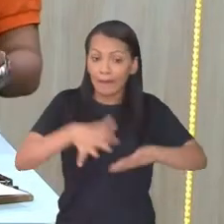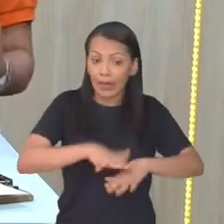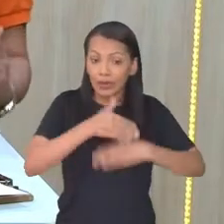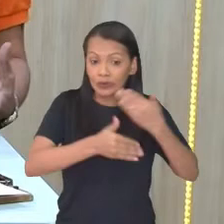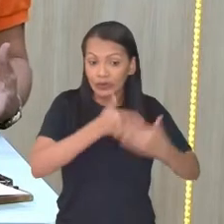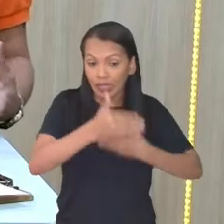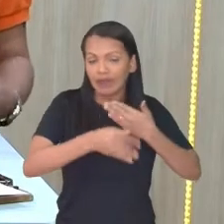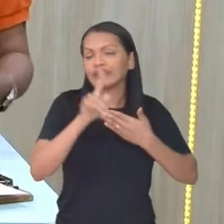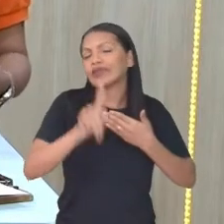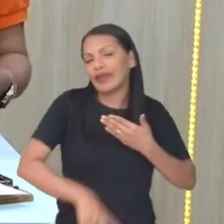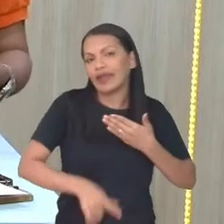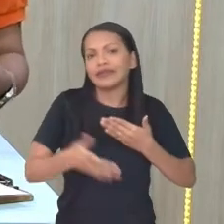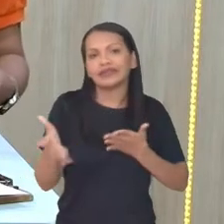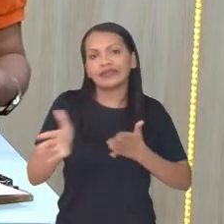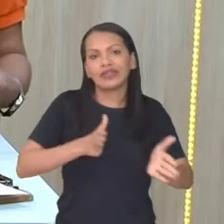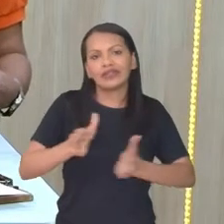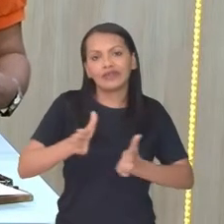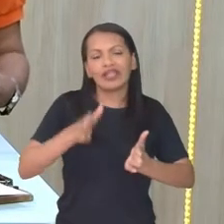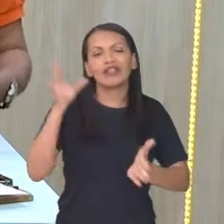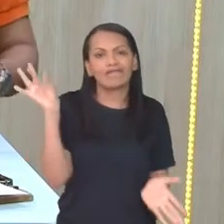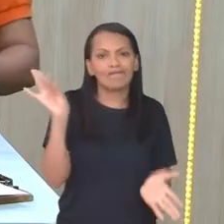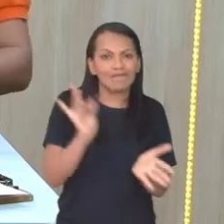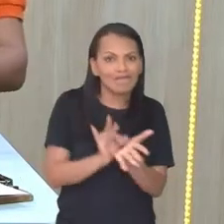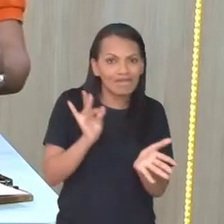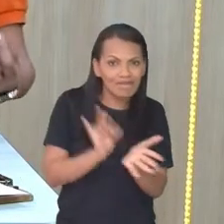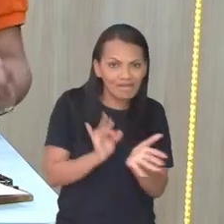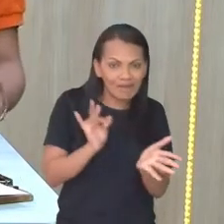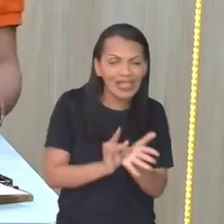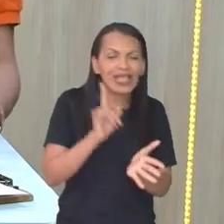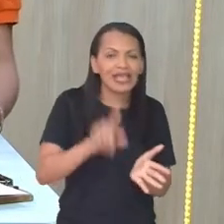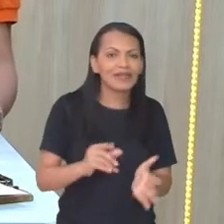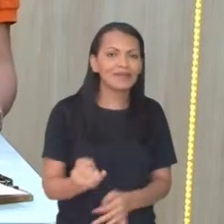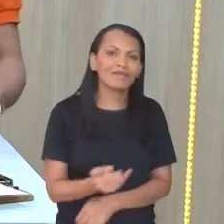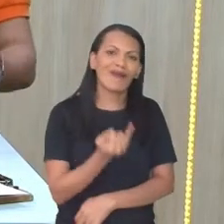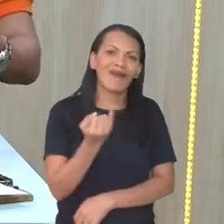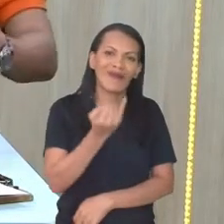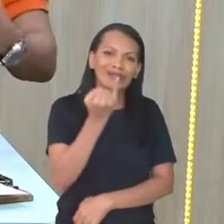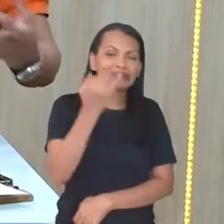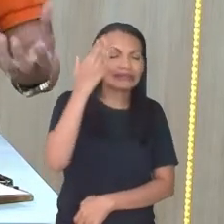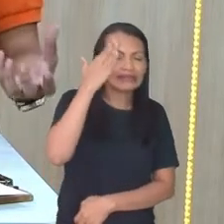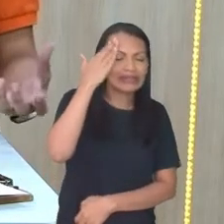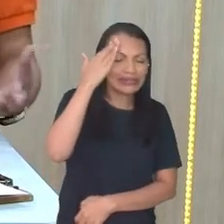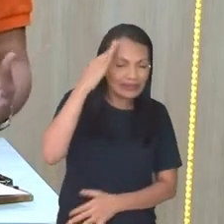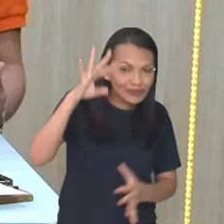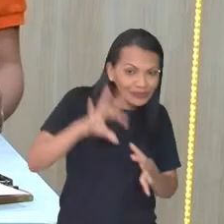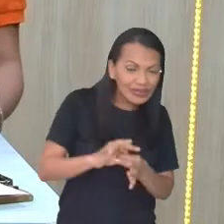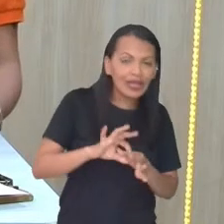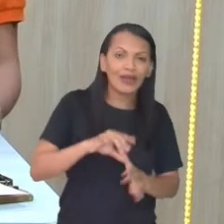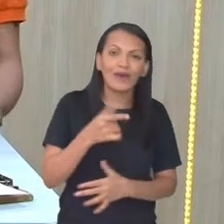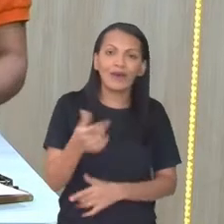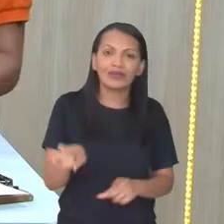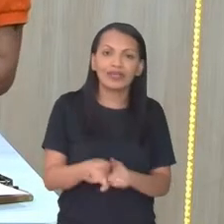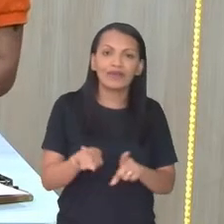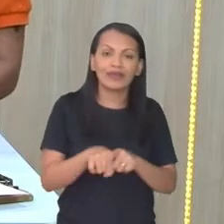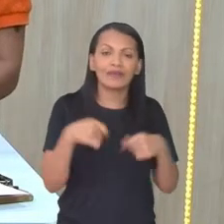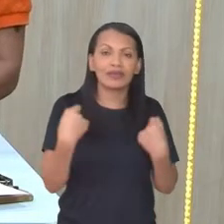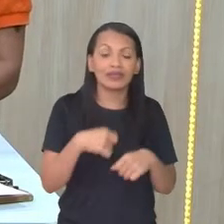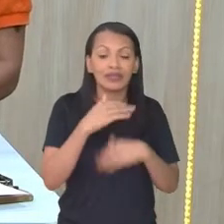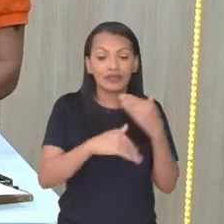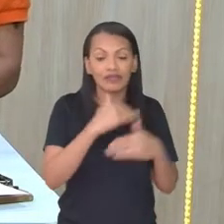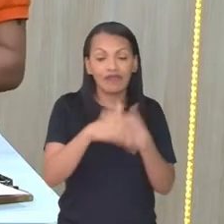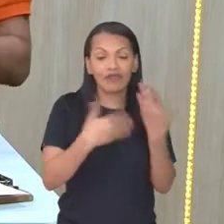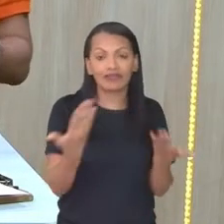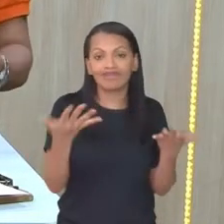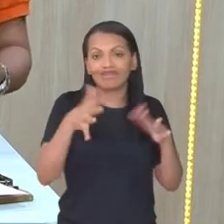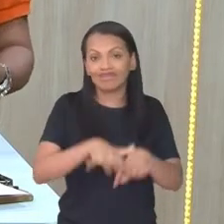Então, a acessibilidade, ela é de verdade uma rota muito importante, dentre tantas outras que a gente precisa desenvolver no processo de